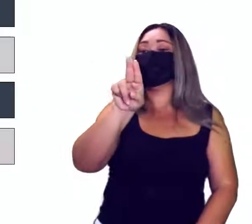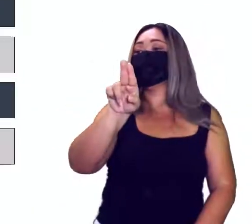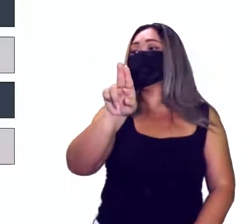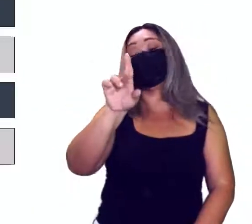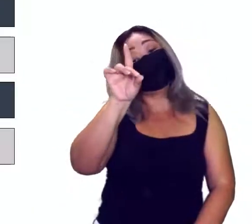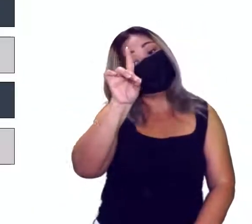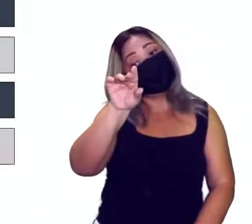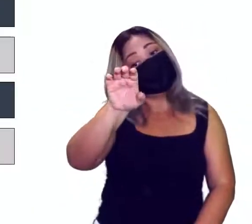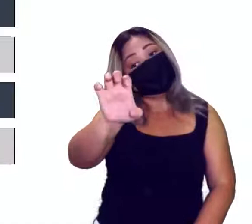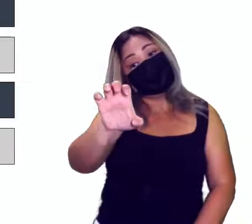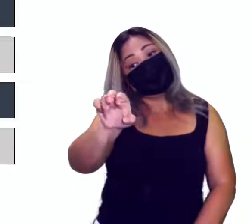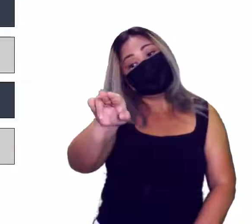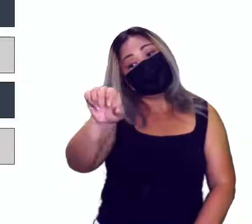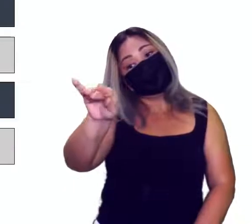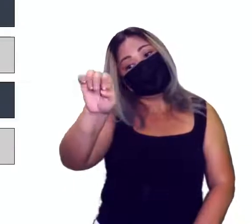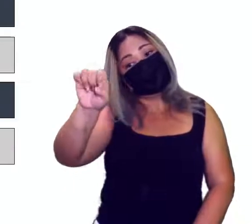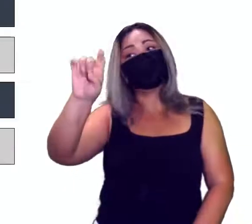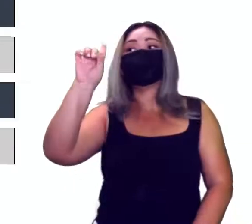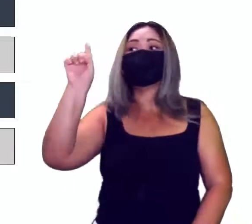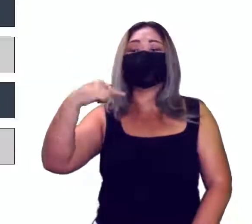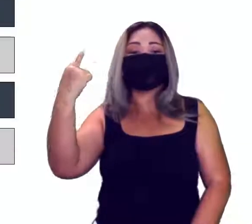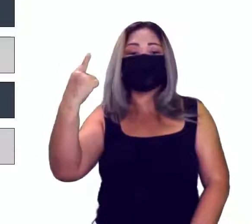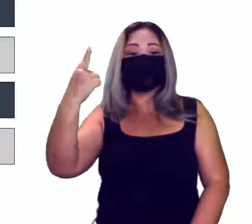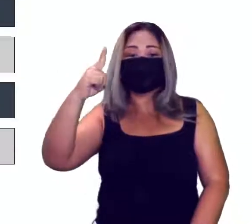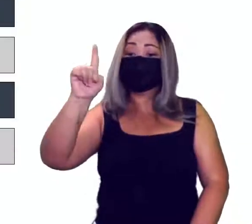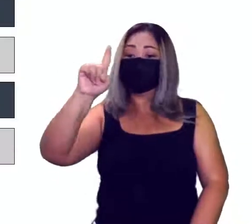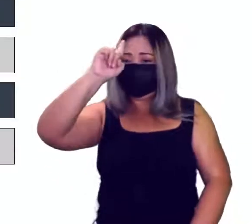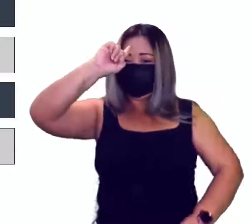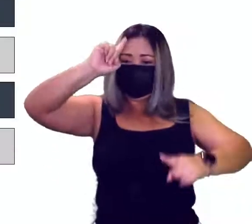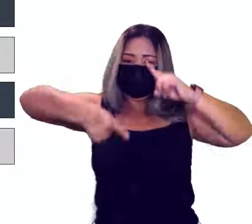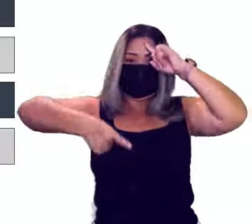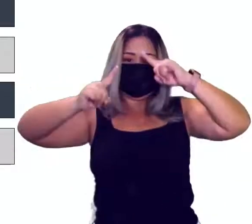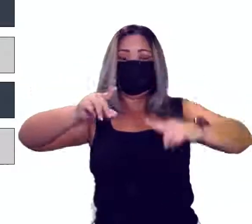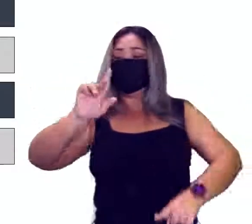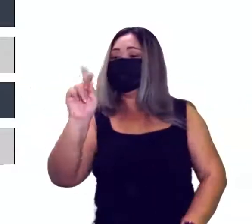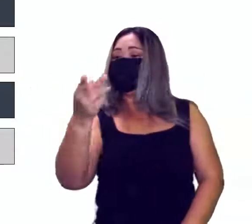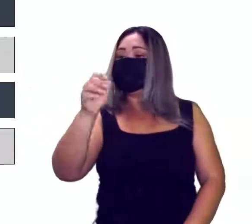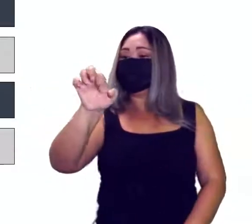Zeus, né? Que ele é o que manda, a Hera,